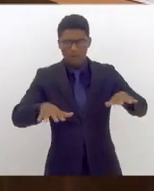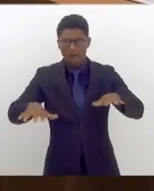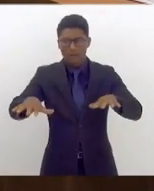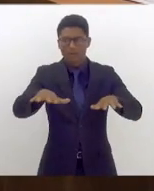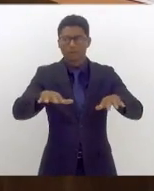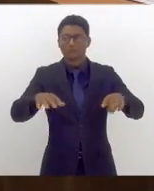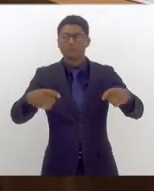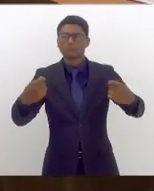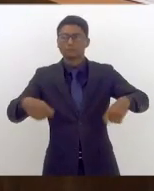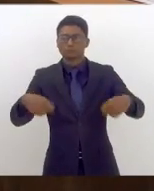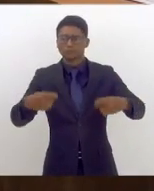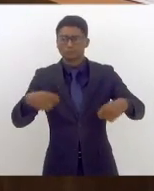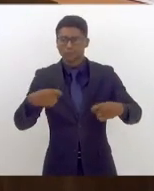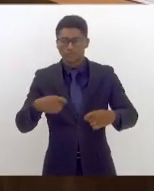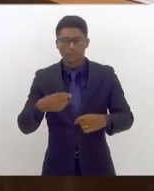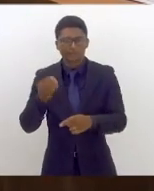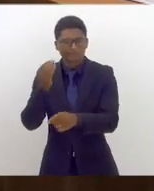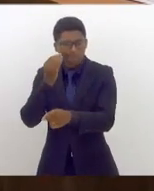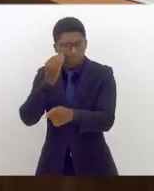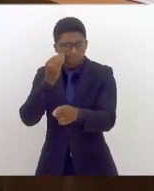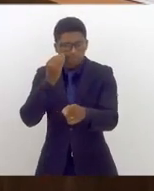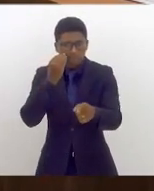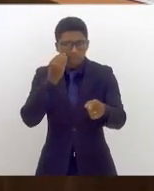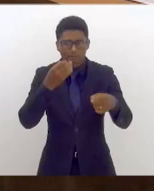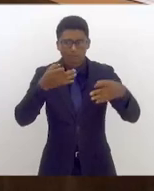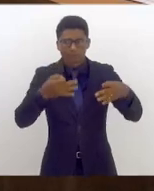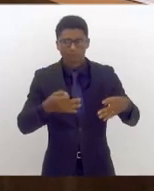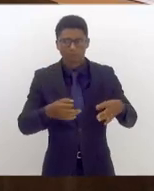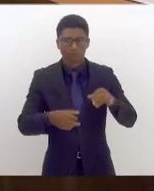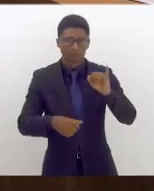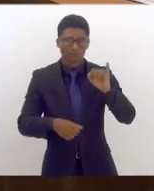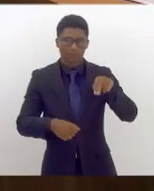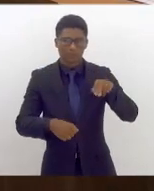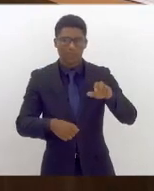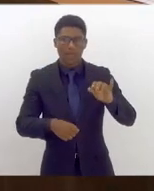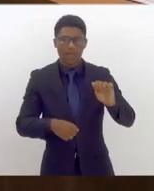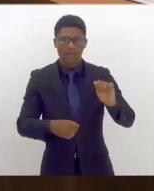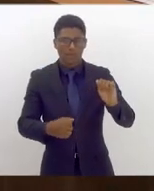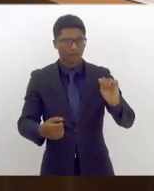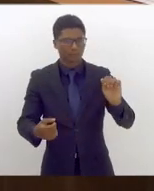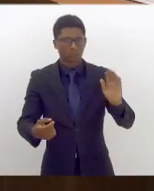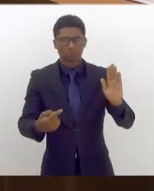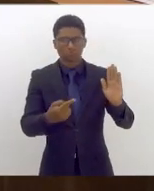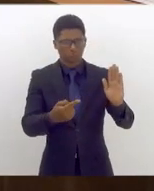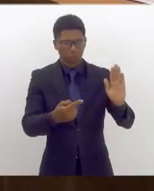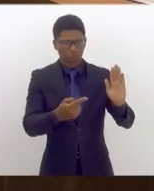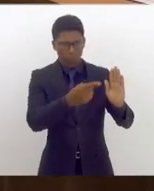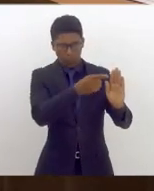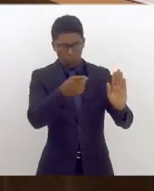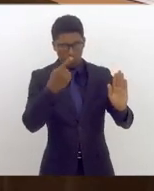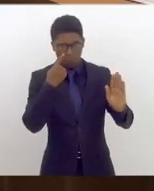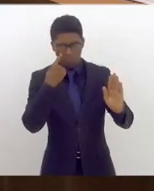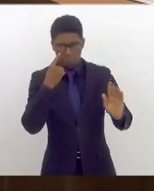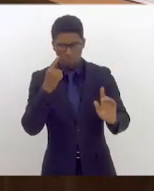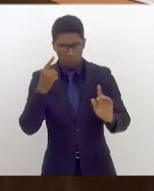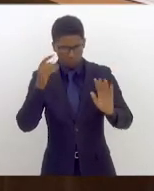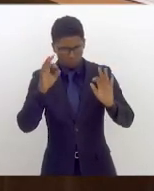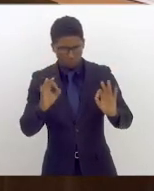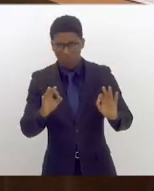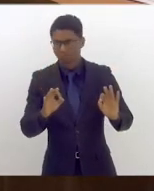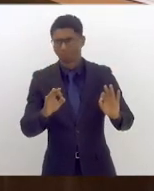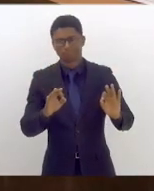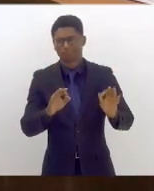estar testadas como corretas pelo Enéa e assim não foram e segundo no mérito